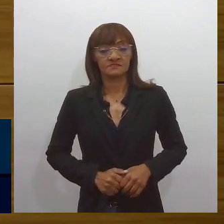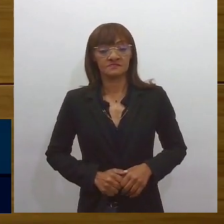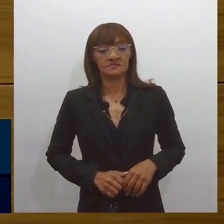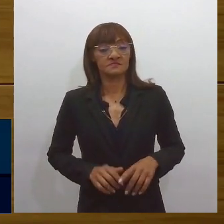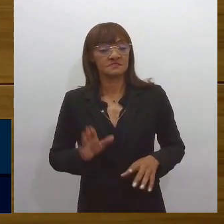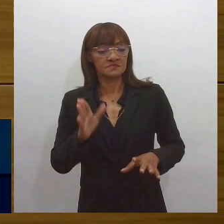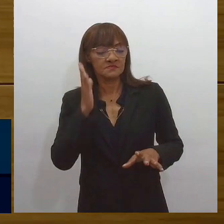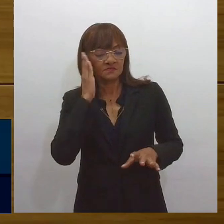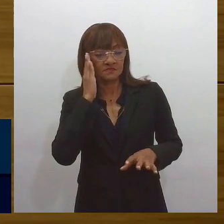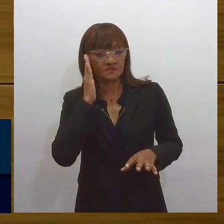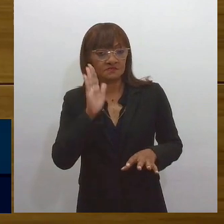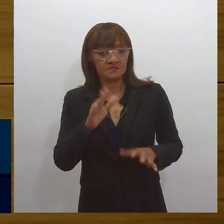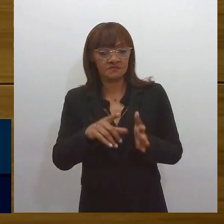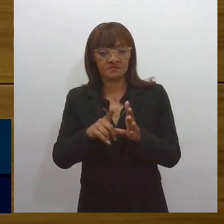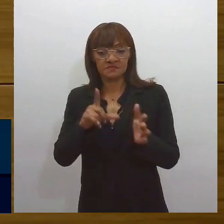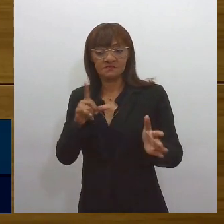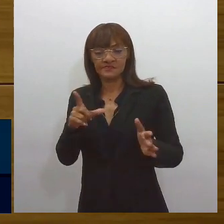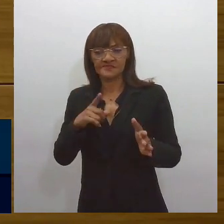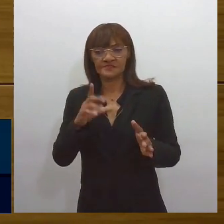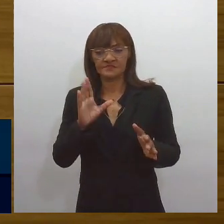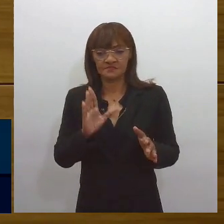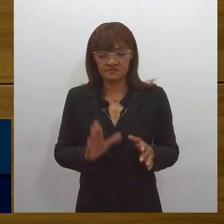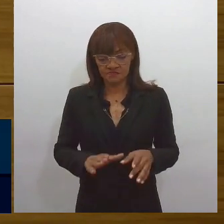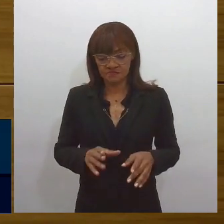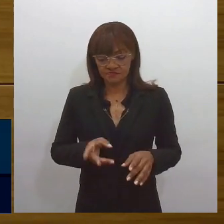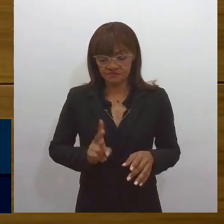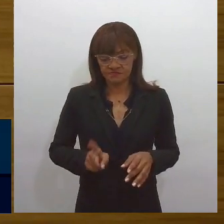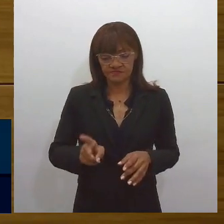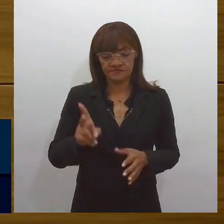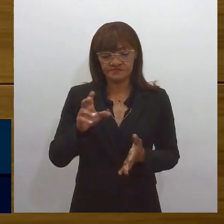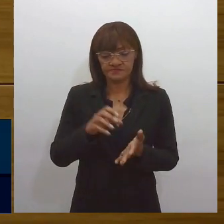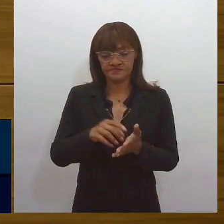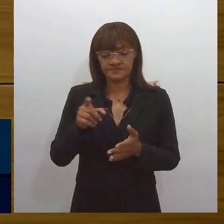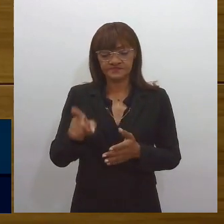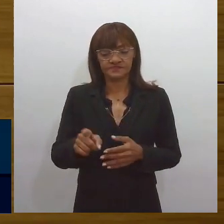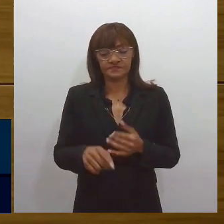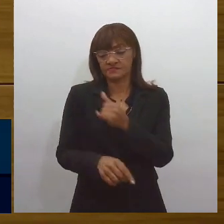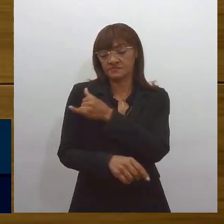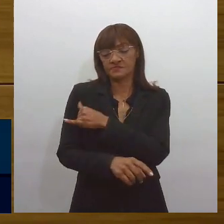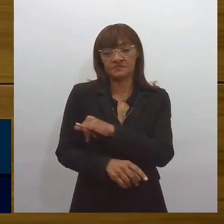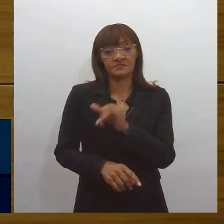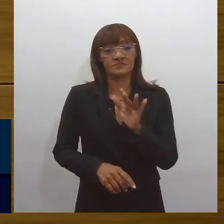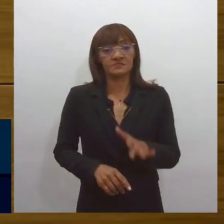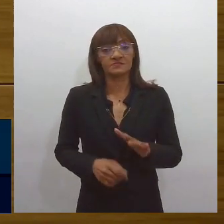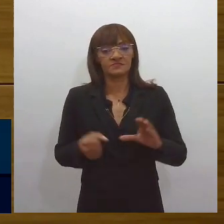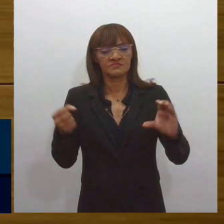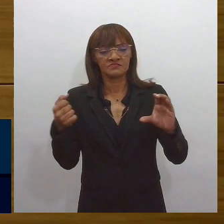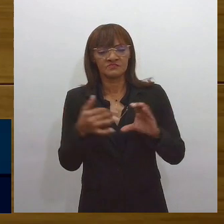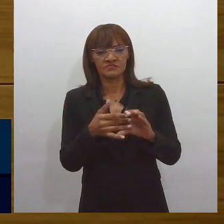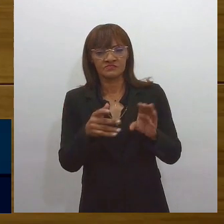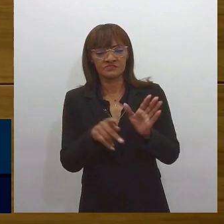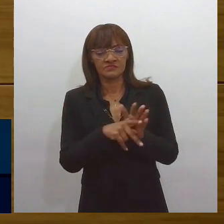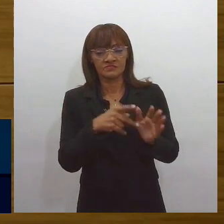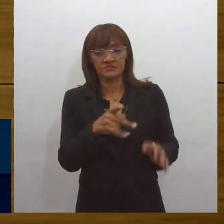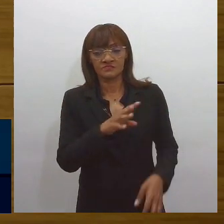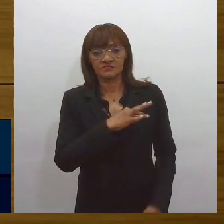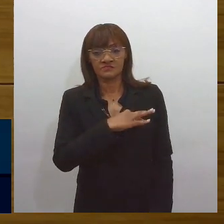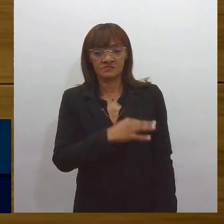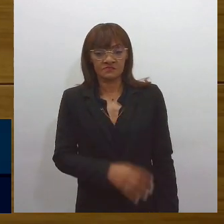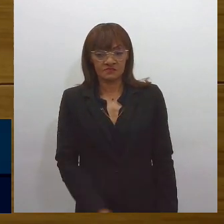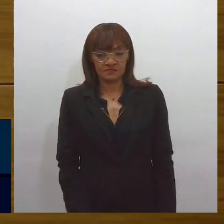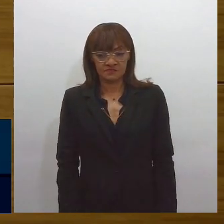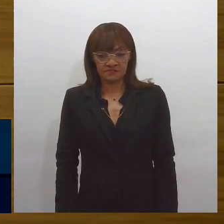ter continuado no rio porque tinha uma característica muito técnica quando você traz para Brasília você perde um pouco isso mas